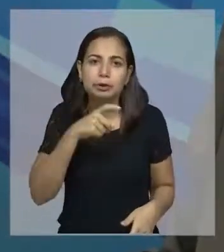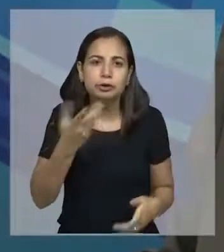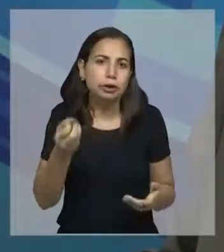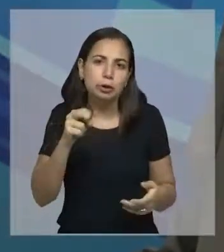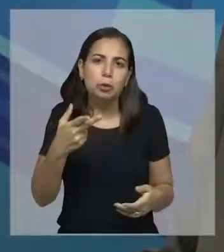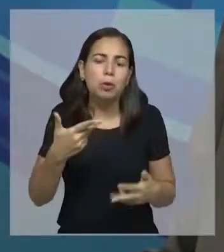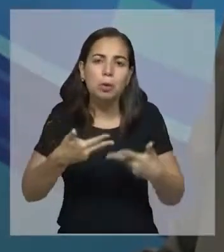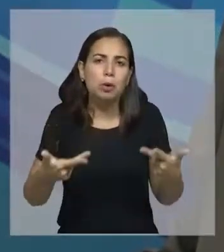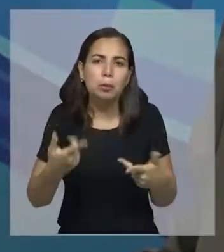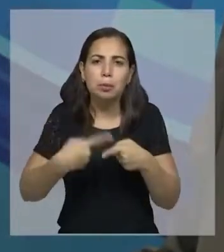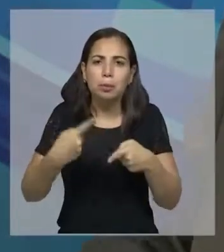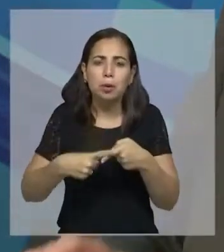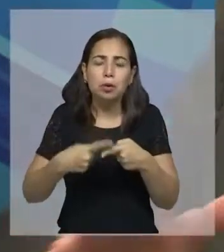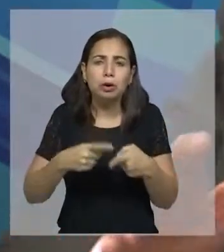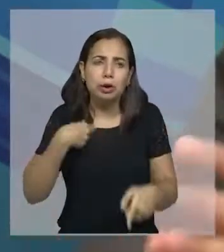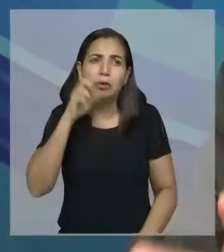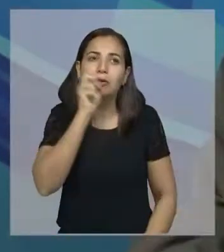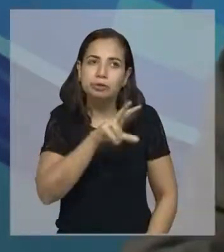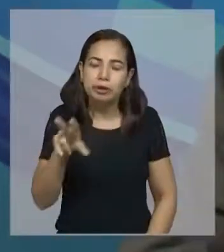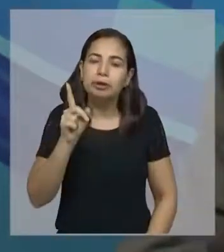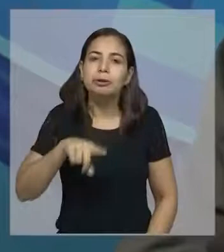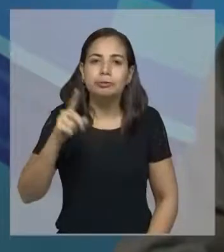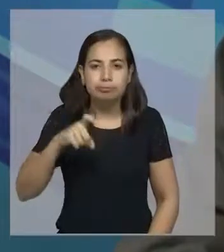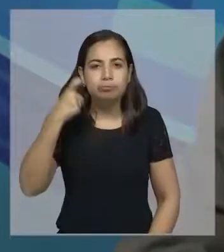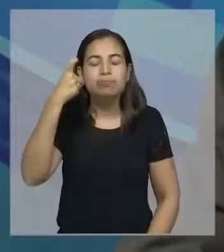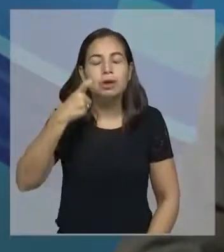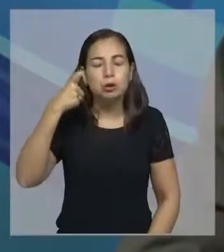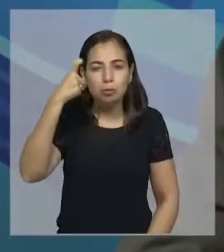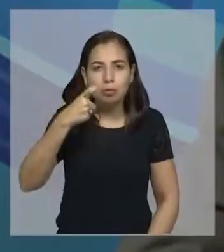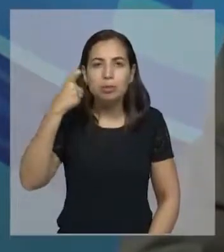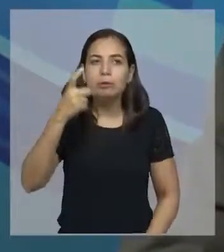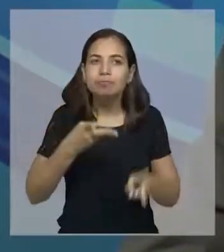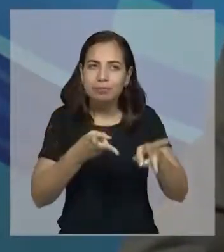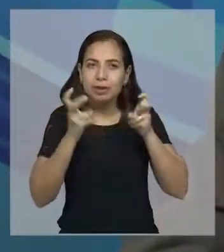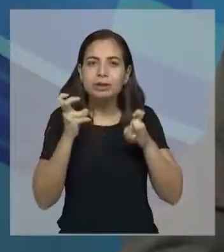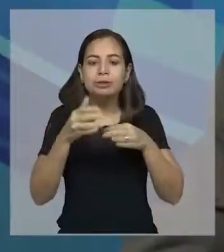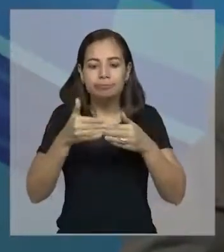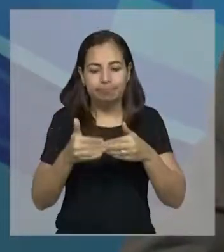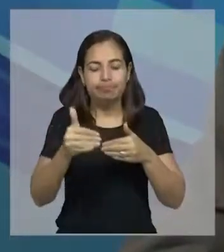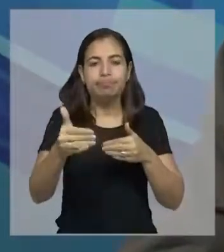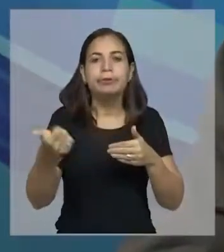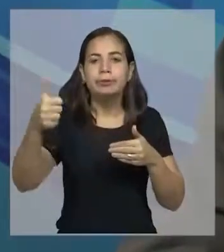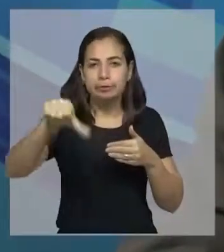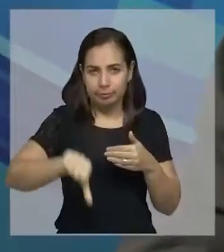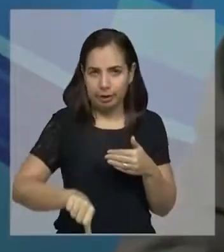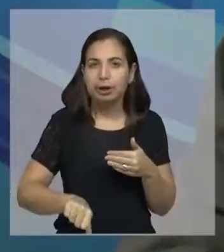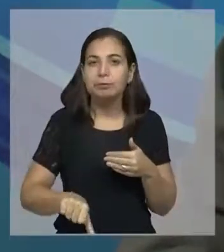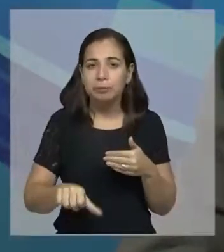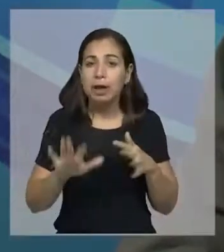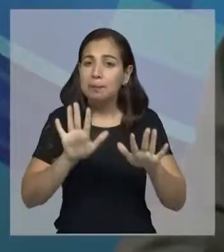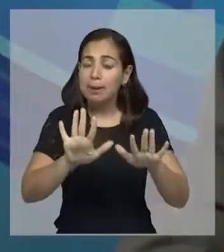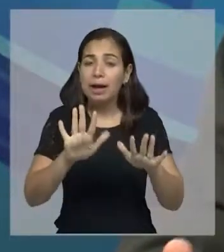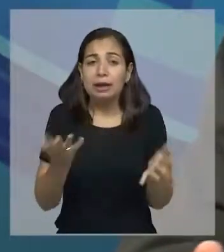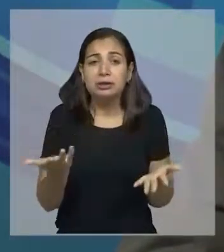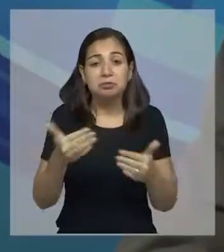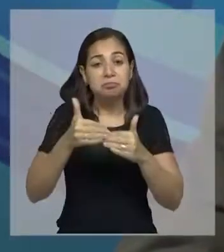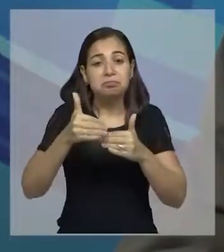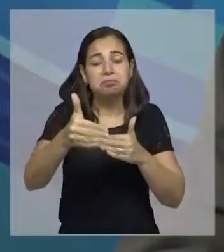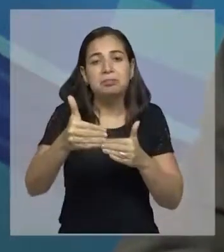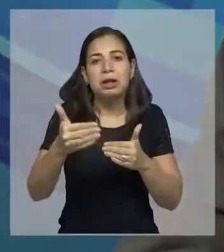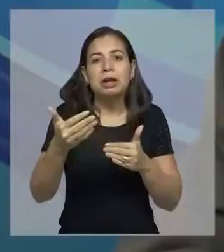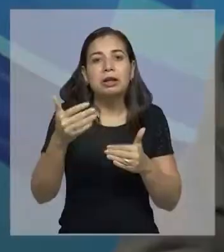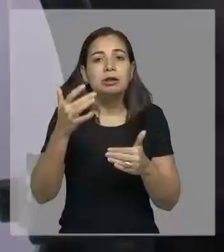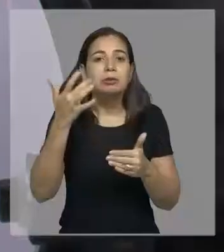preocupante do que está por vir. E eu acho que a história é imprevisível, então tomara que eu esteja